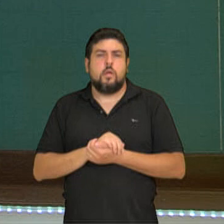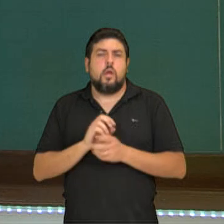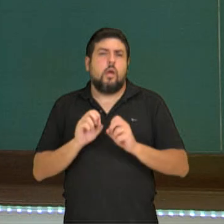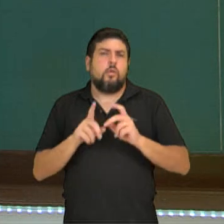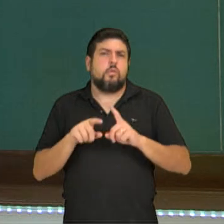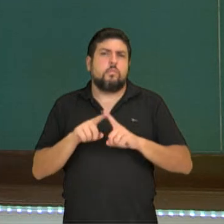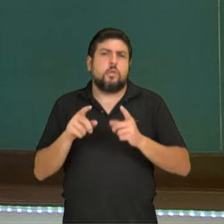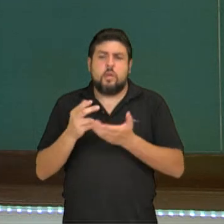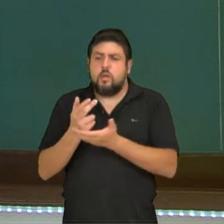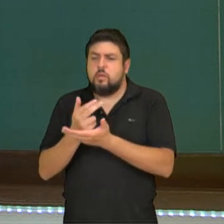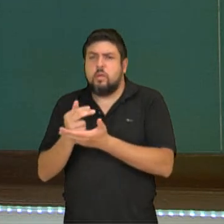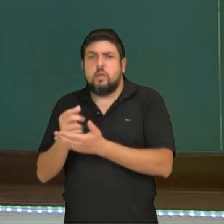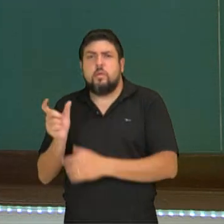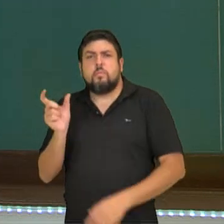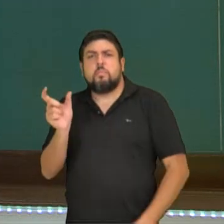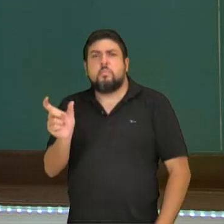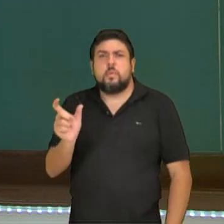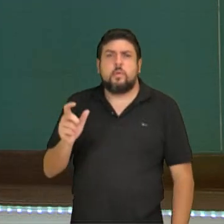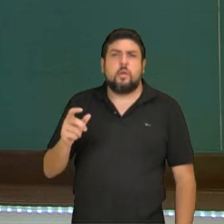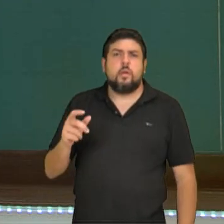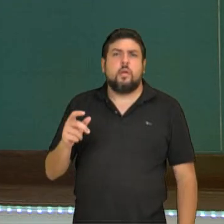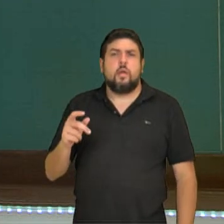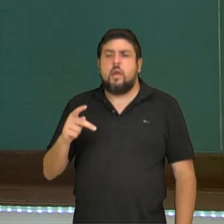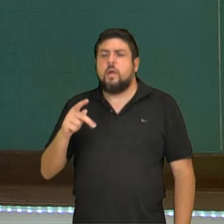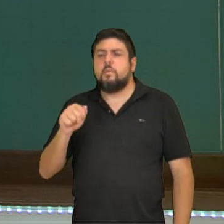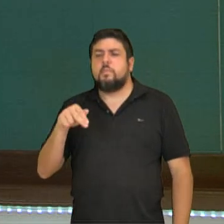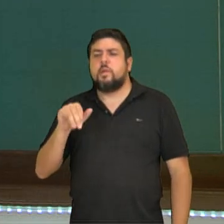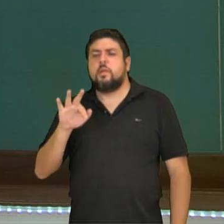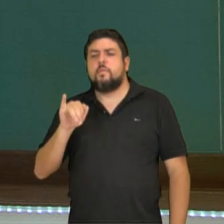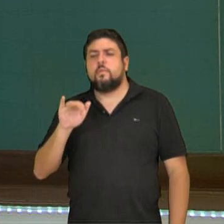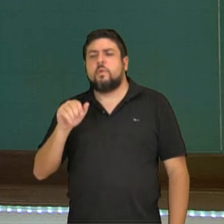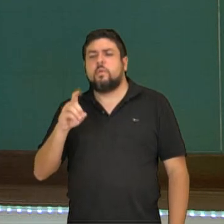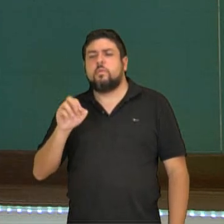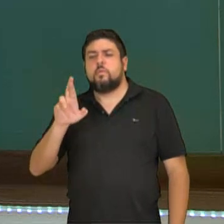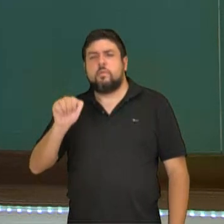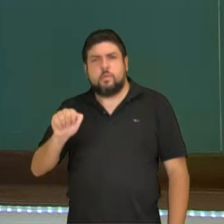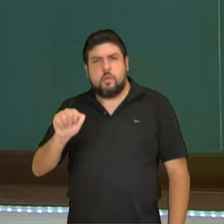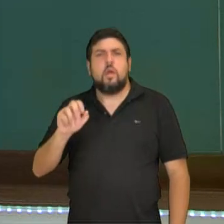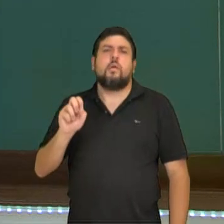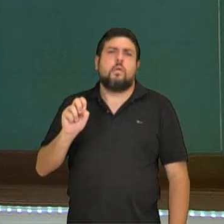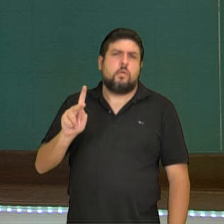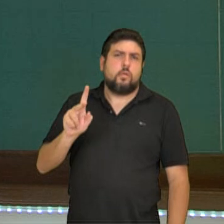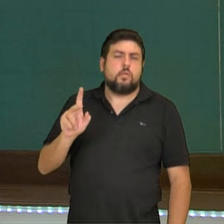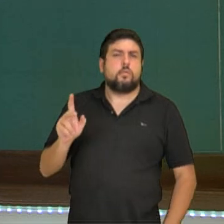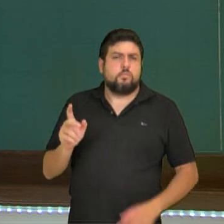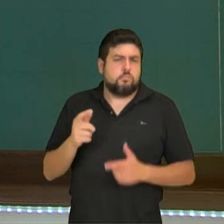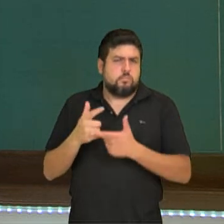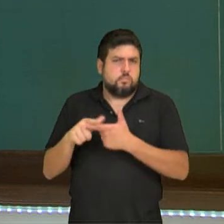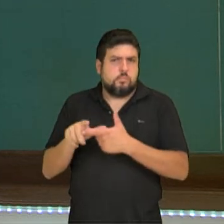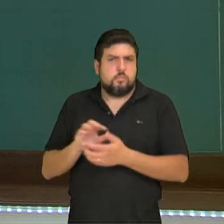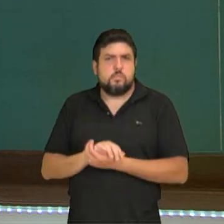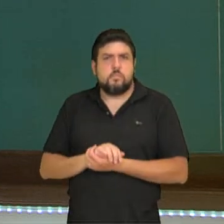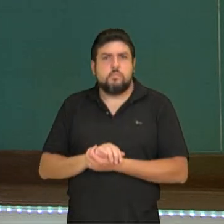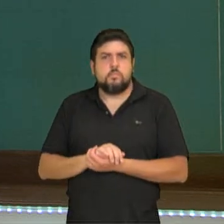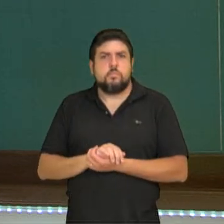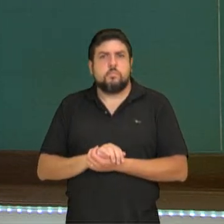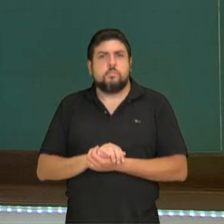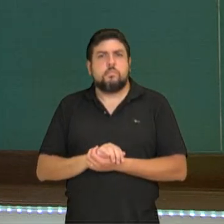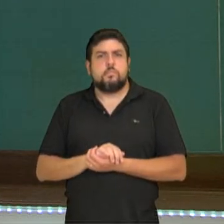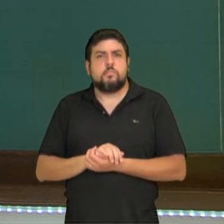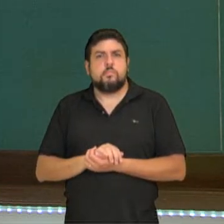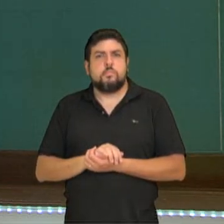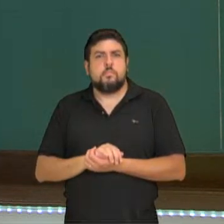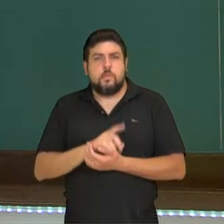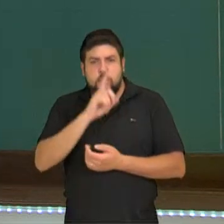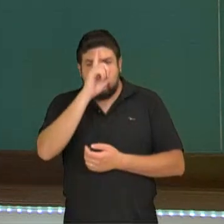eu escrevi panificadora. Ok, olhando eu consigo ler esse mapa, que esse mapa aqui, isso aqui é a panificadora. O